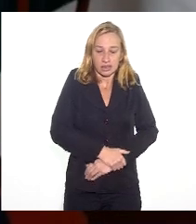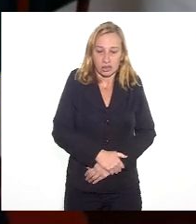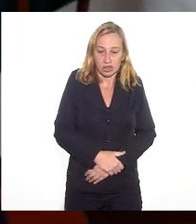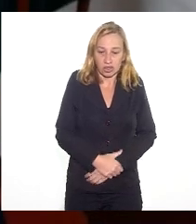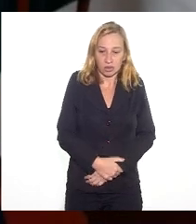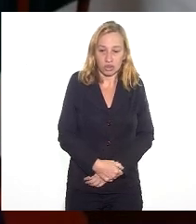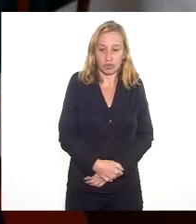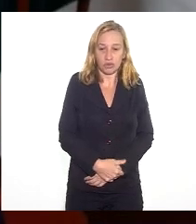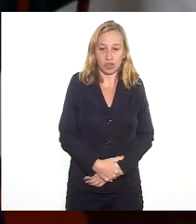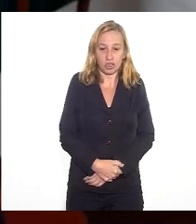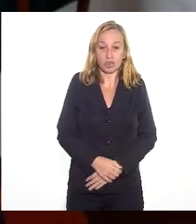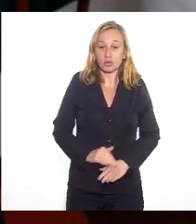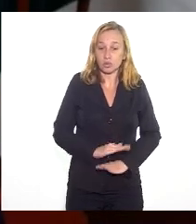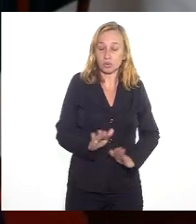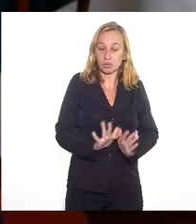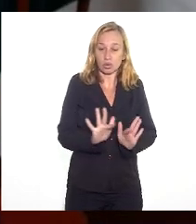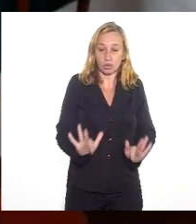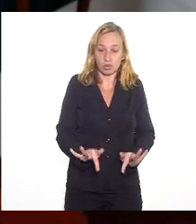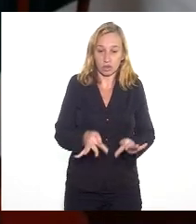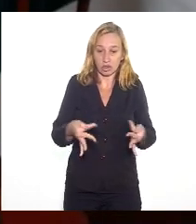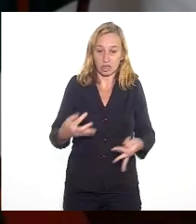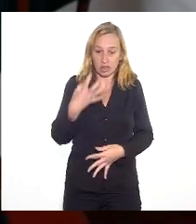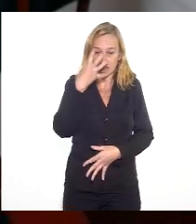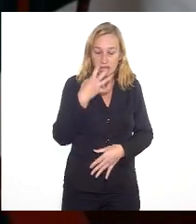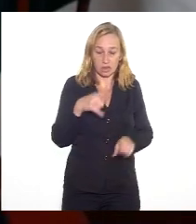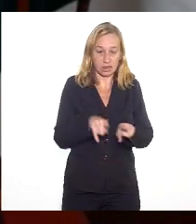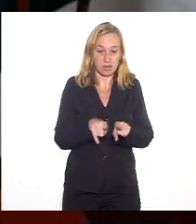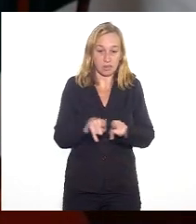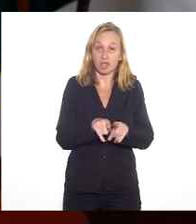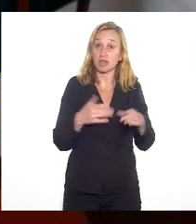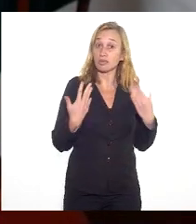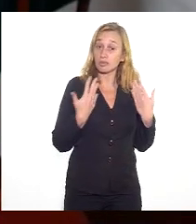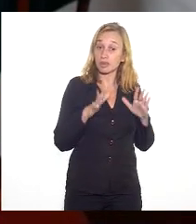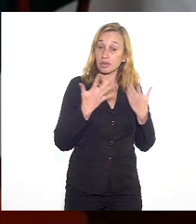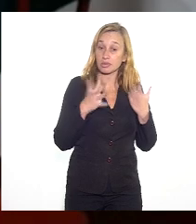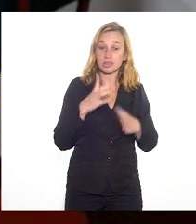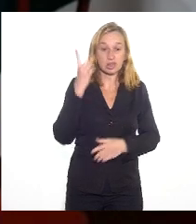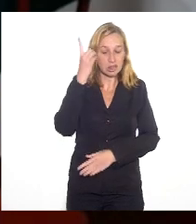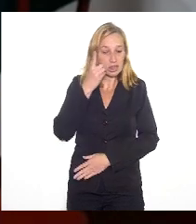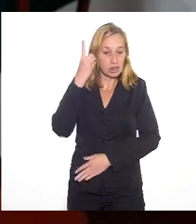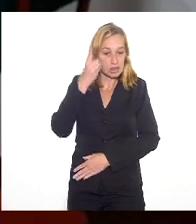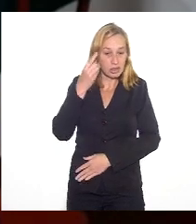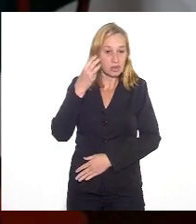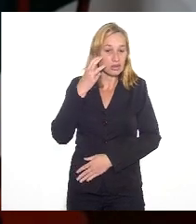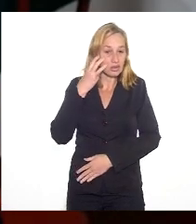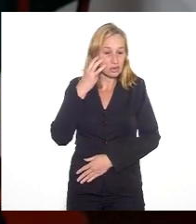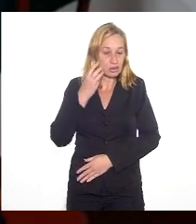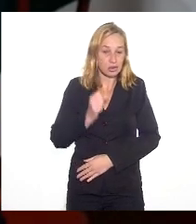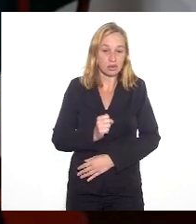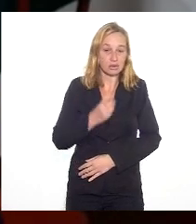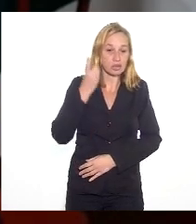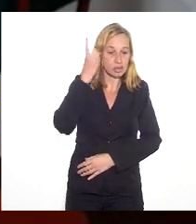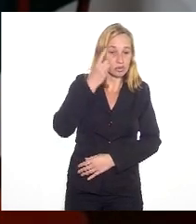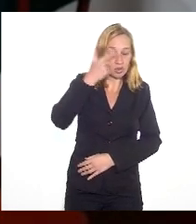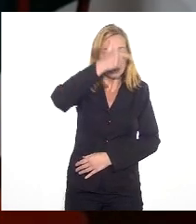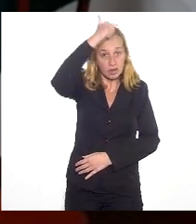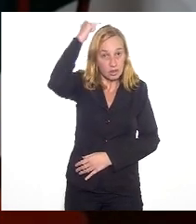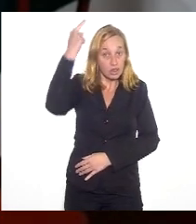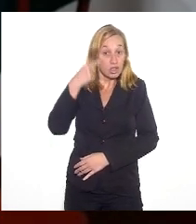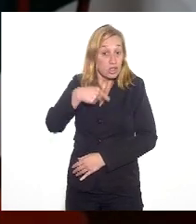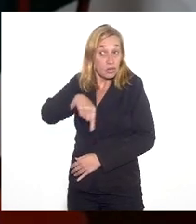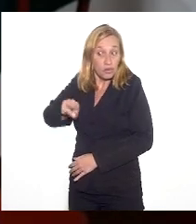toda humildade e sinceridade, também parabenizar o deputado Valdec Carneiro, o deputado Luiz Paulo, que